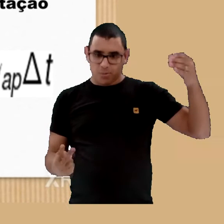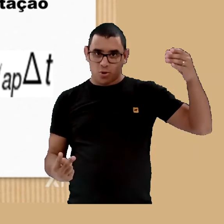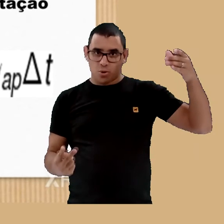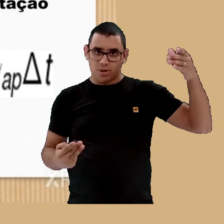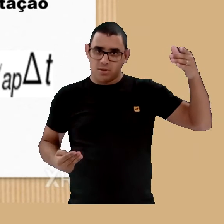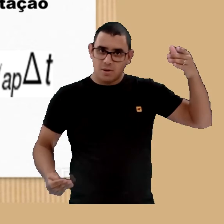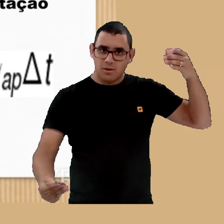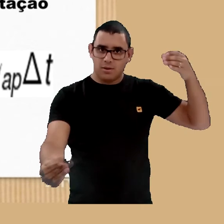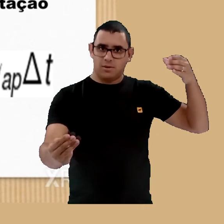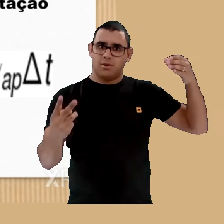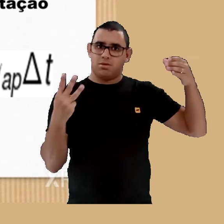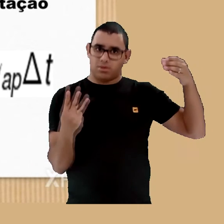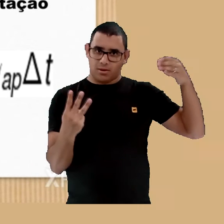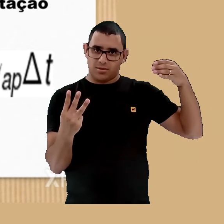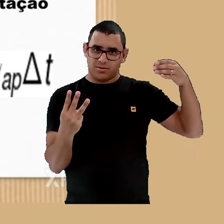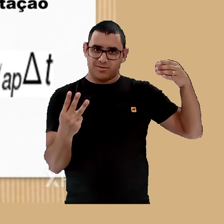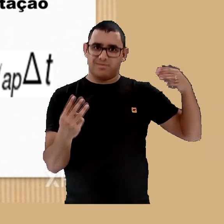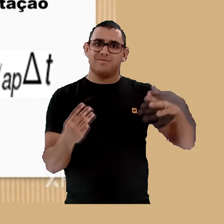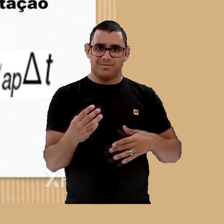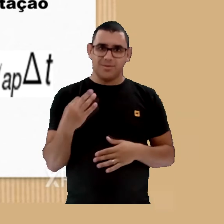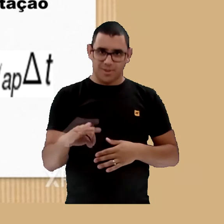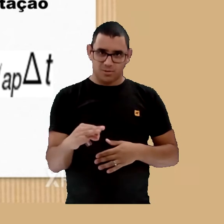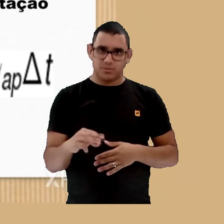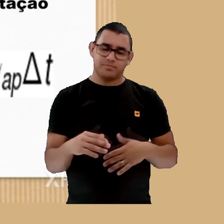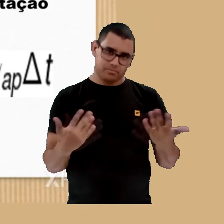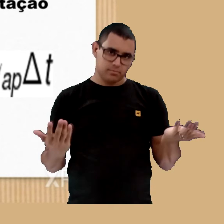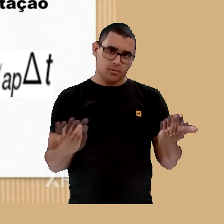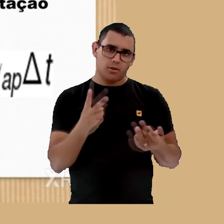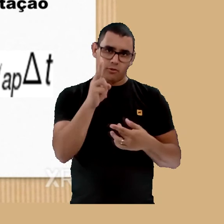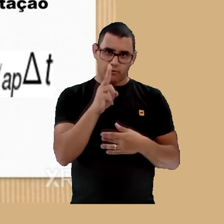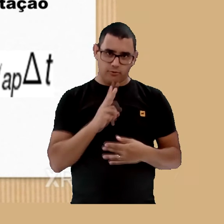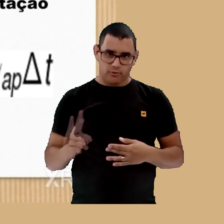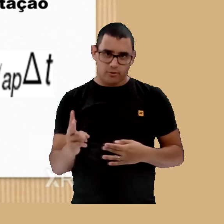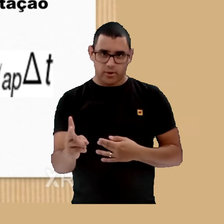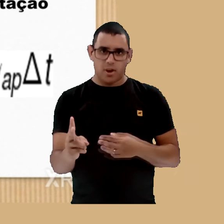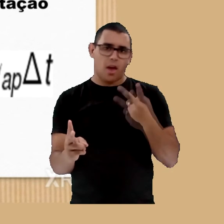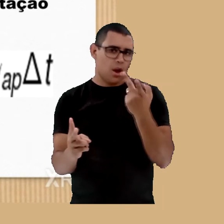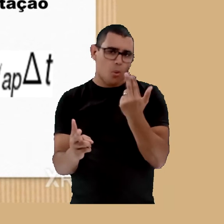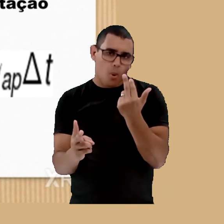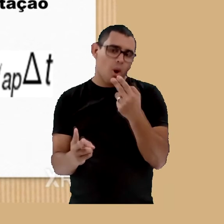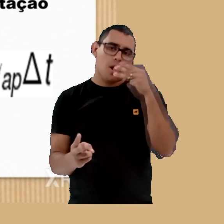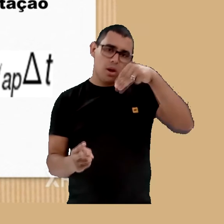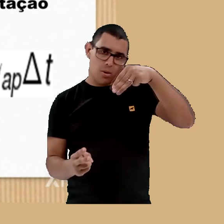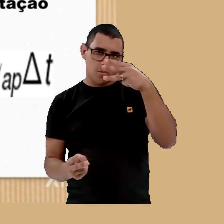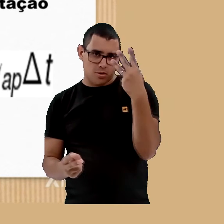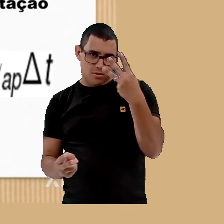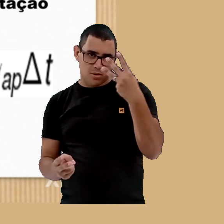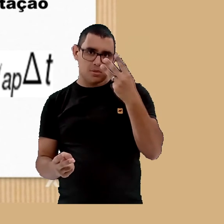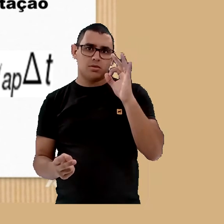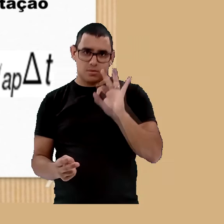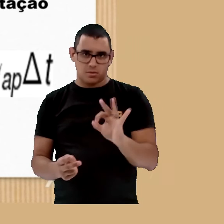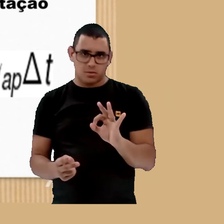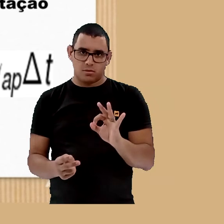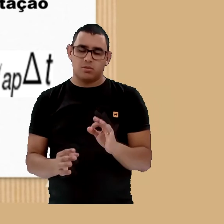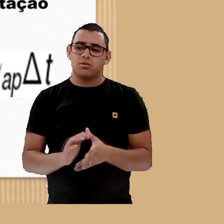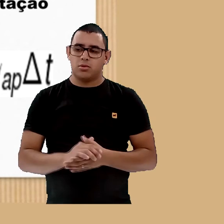volumétrica aparente, multiplicado por variação de temperatura. Então, essa é a nossa fórmula que iremos trabalhar com